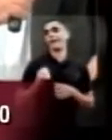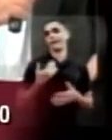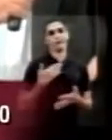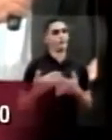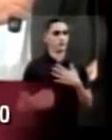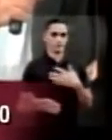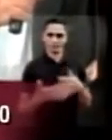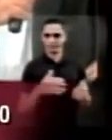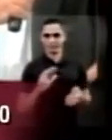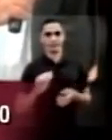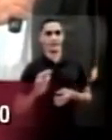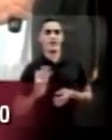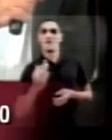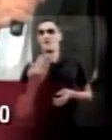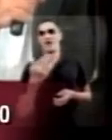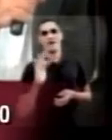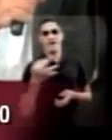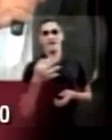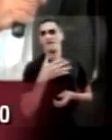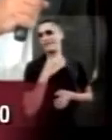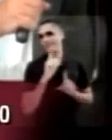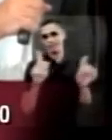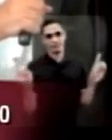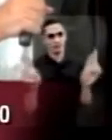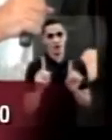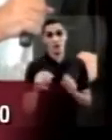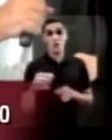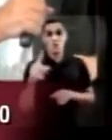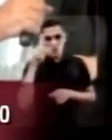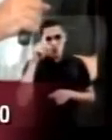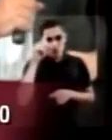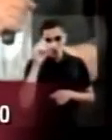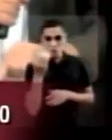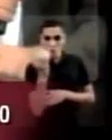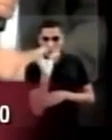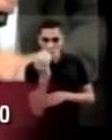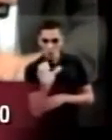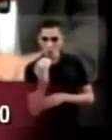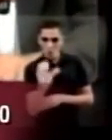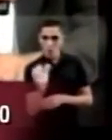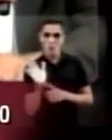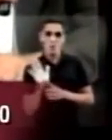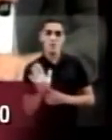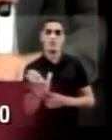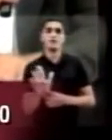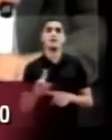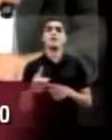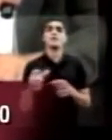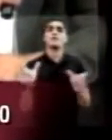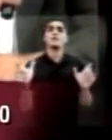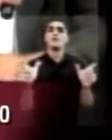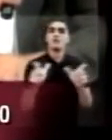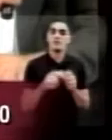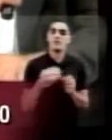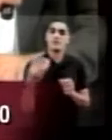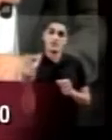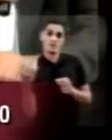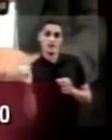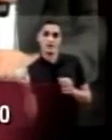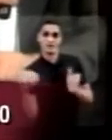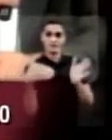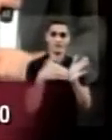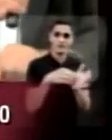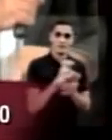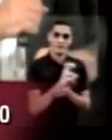é todos os dias publicados. Então, nós caímos de 30 para 5 de caso grave.